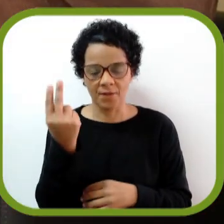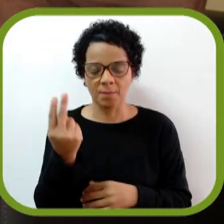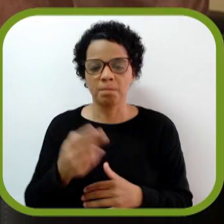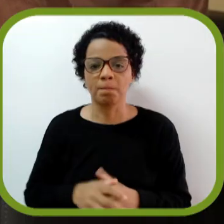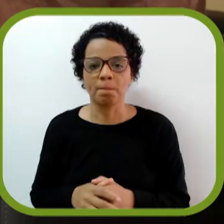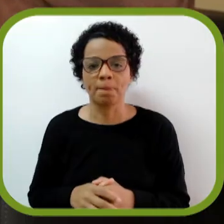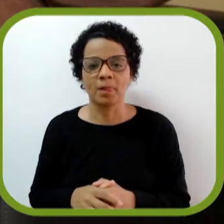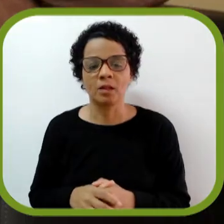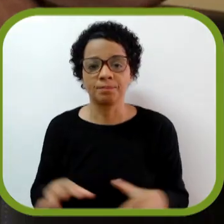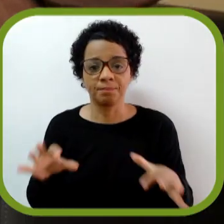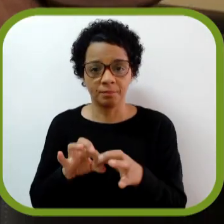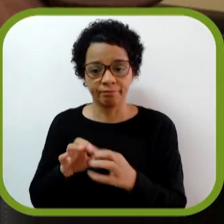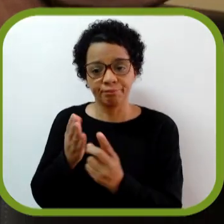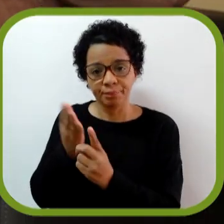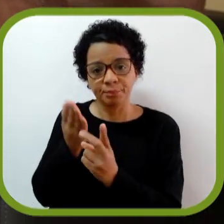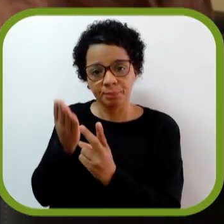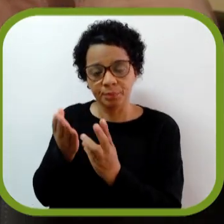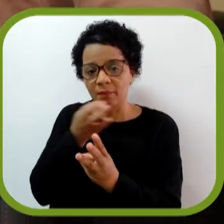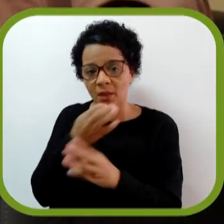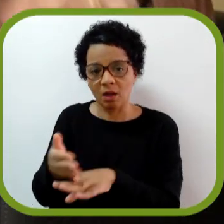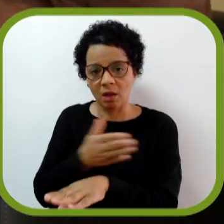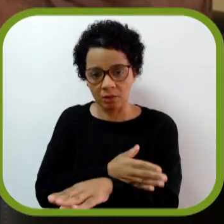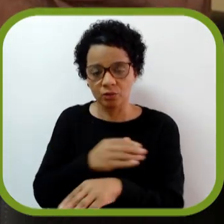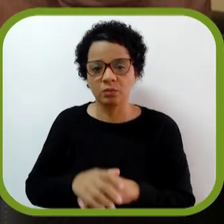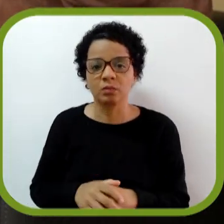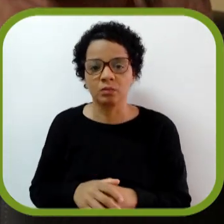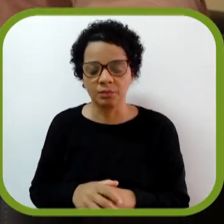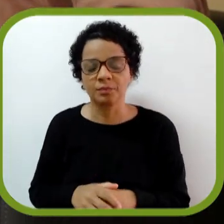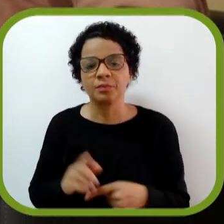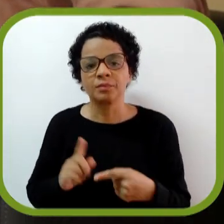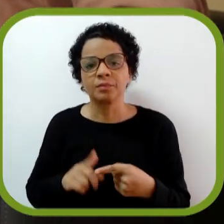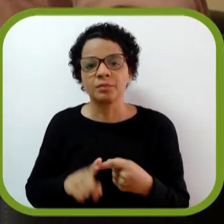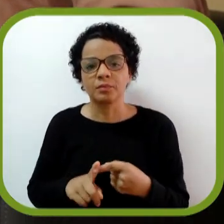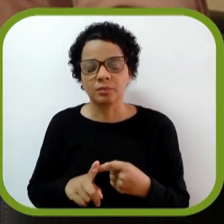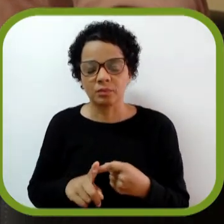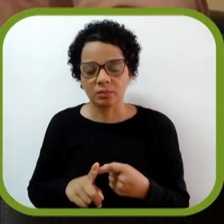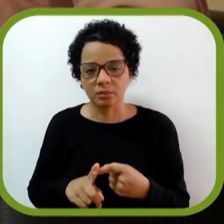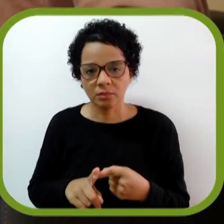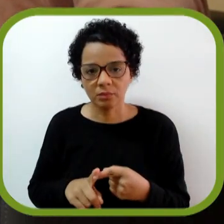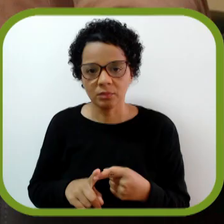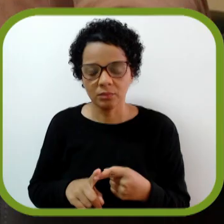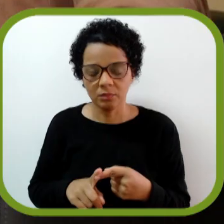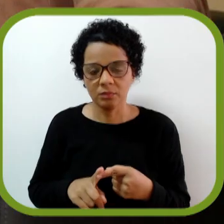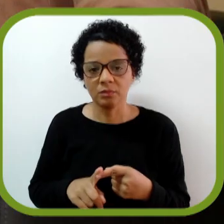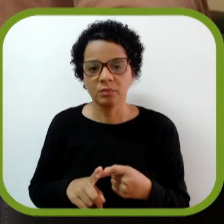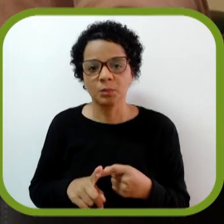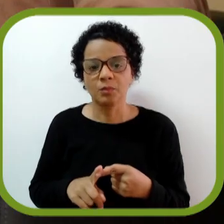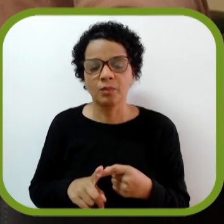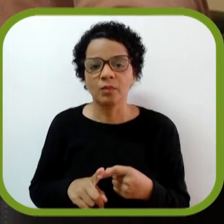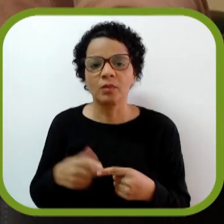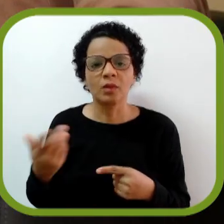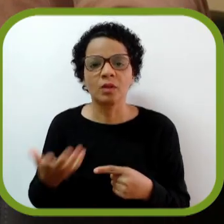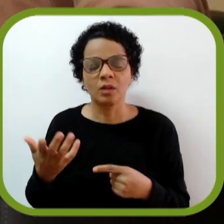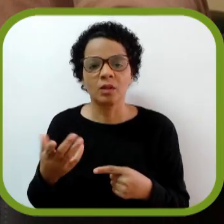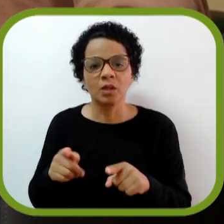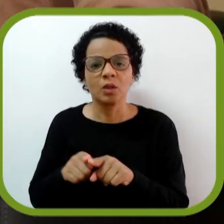prioridades. Dentro destas 3 linhas que lhe referi há bocado, 2 prioridades. Uma tem que ver